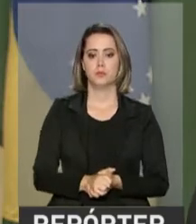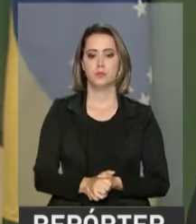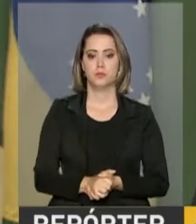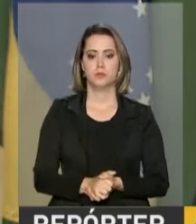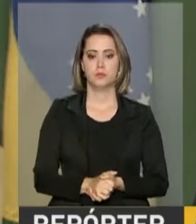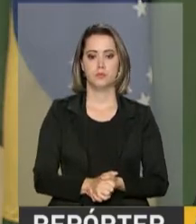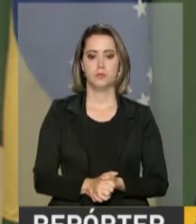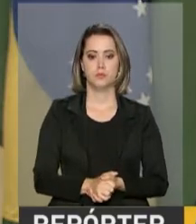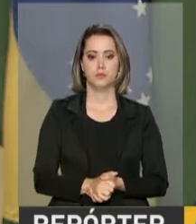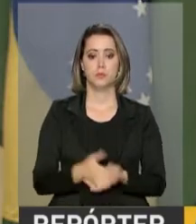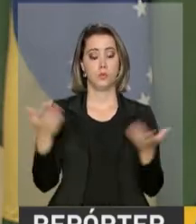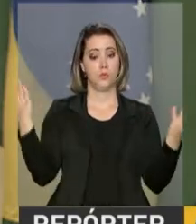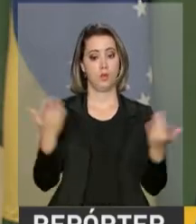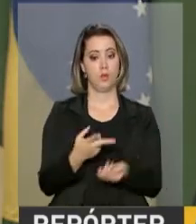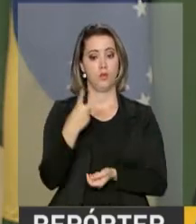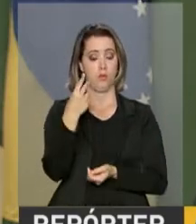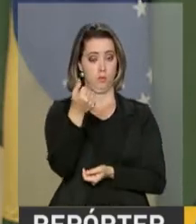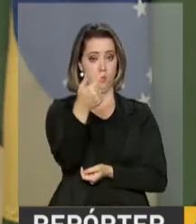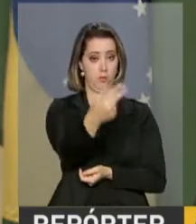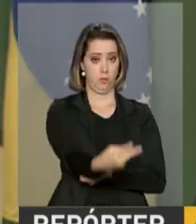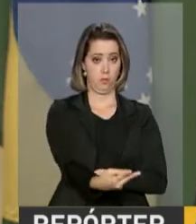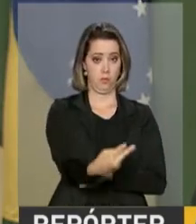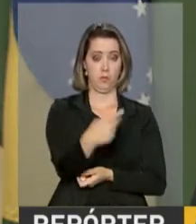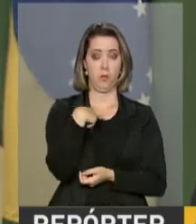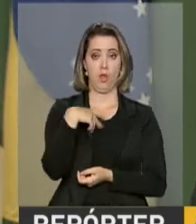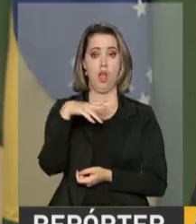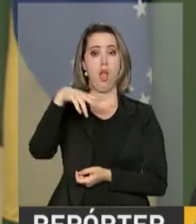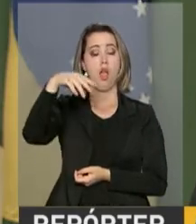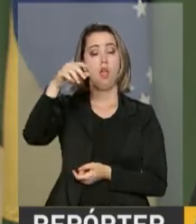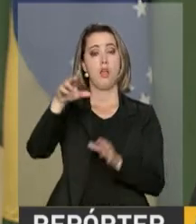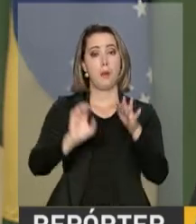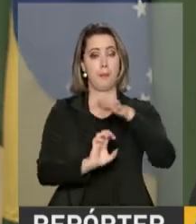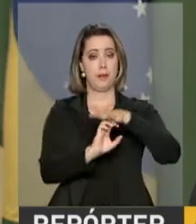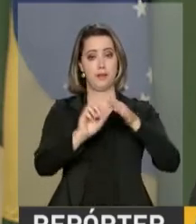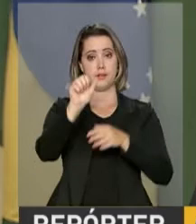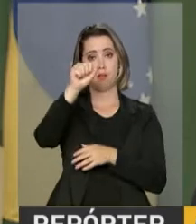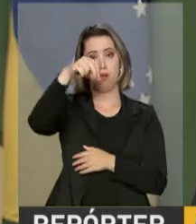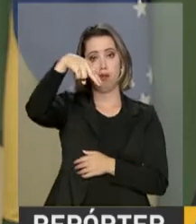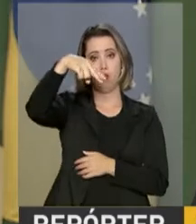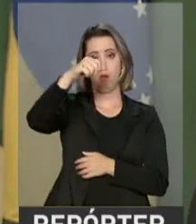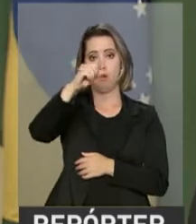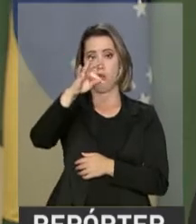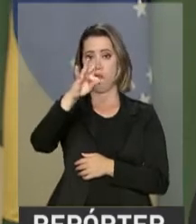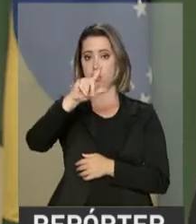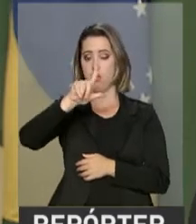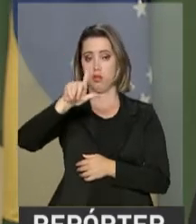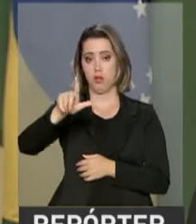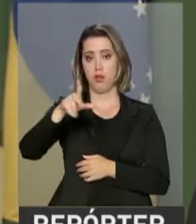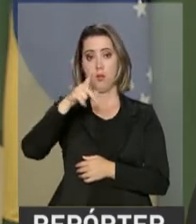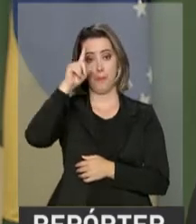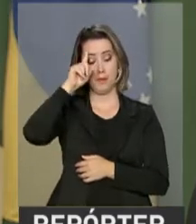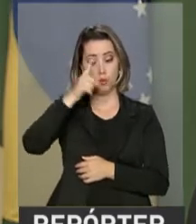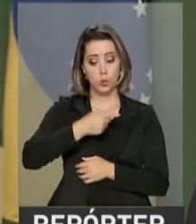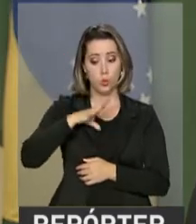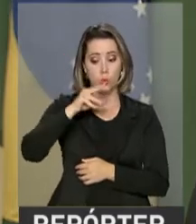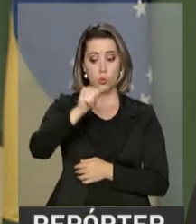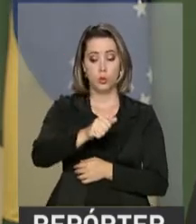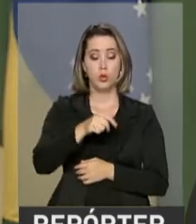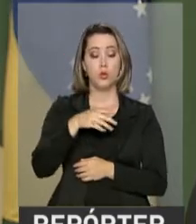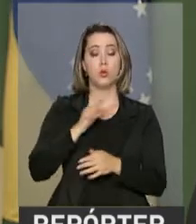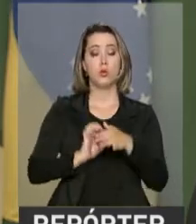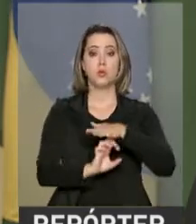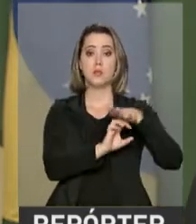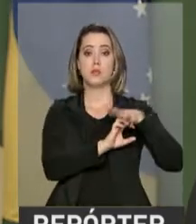foi feito agora em 2012 a anatel determinou que todos empresas que ganharam leilão levassem o 3g